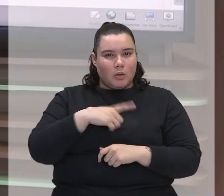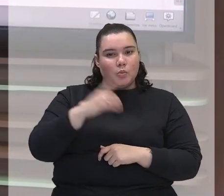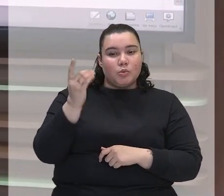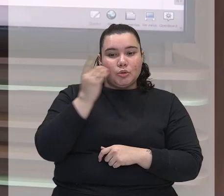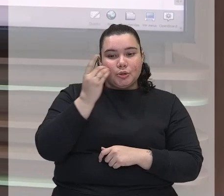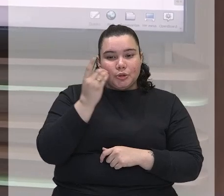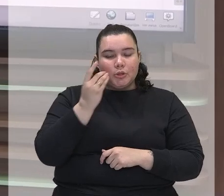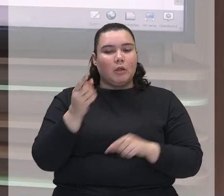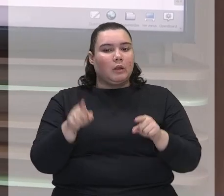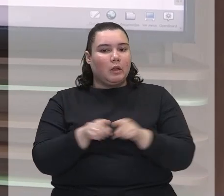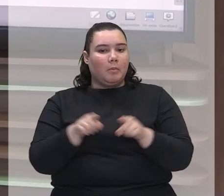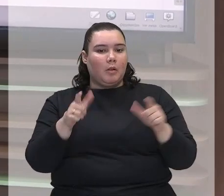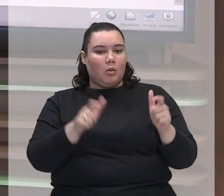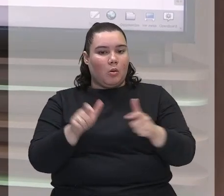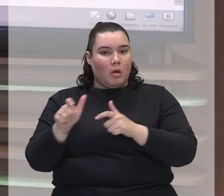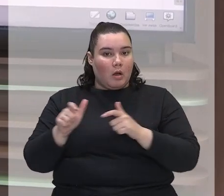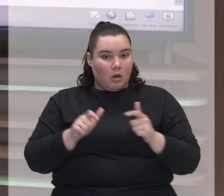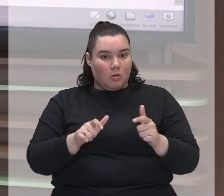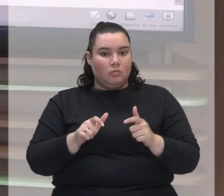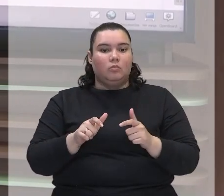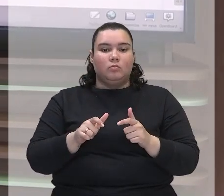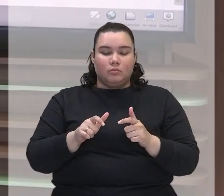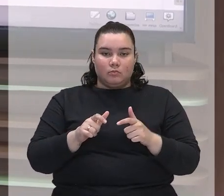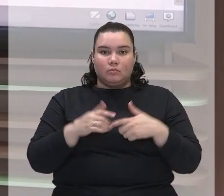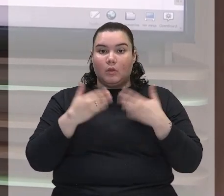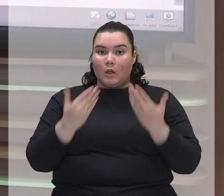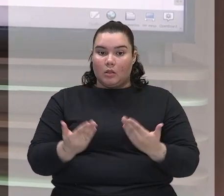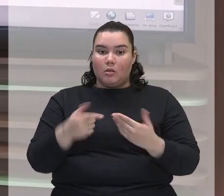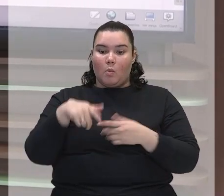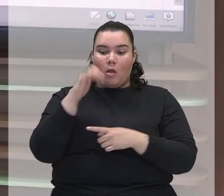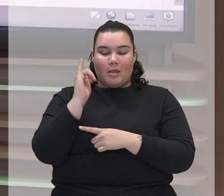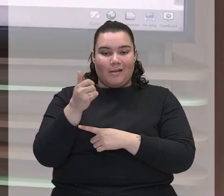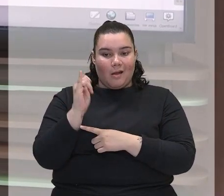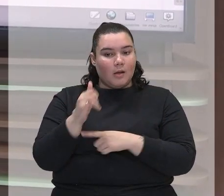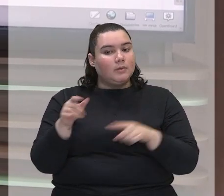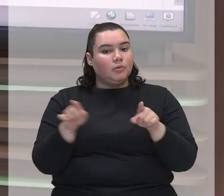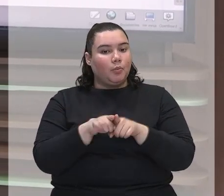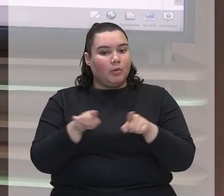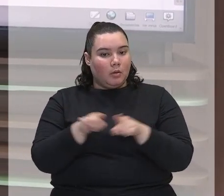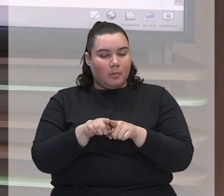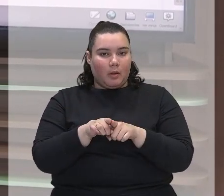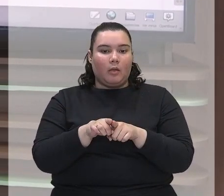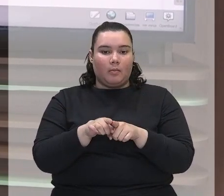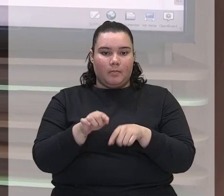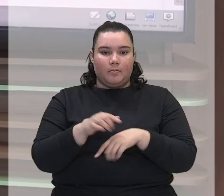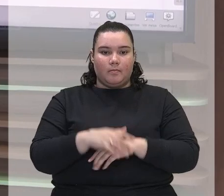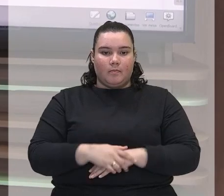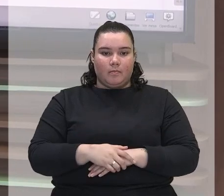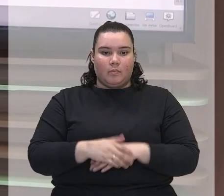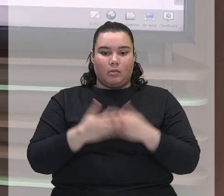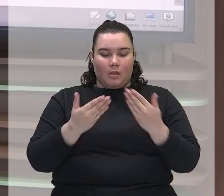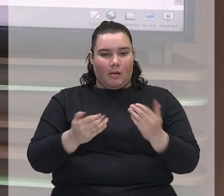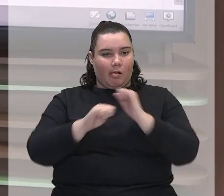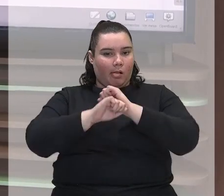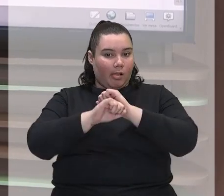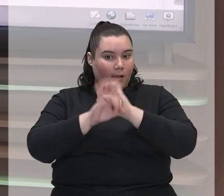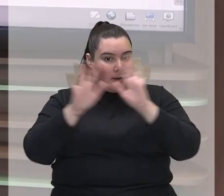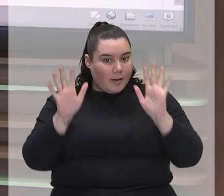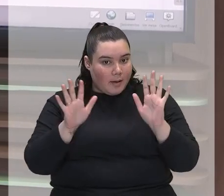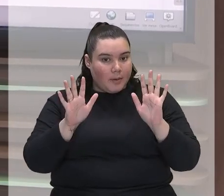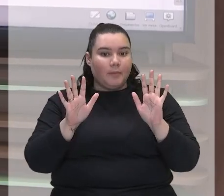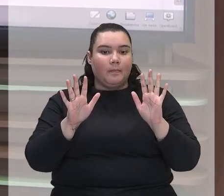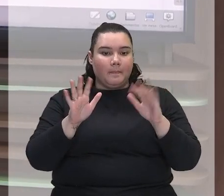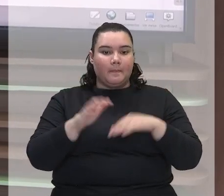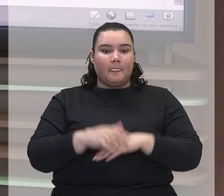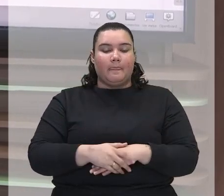os locais, né? E a narração do fato, contando o fato. Gente, isso aqui está claro para vocês?